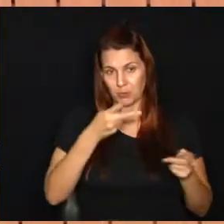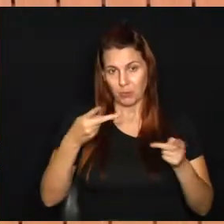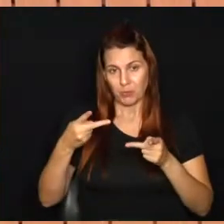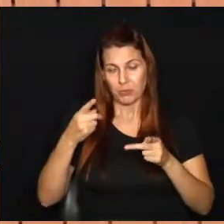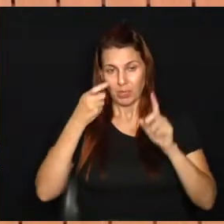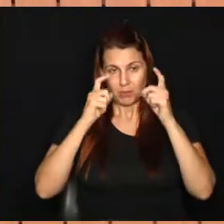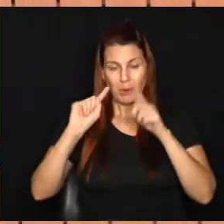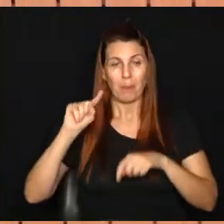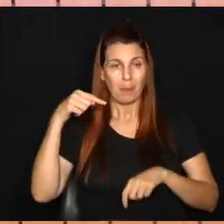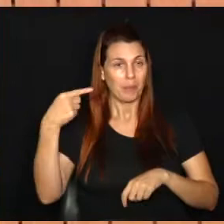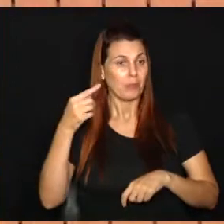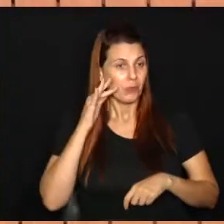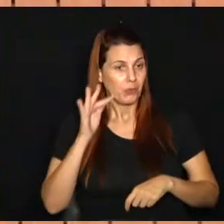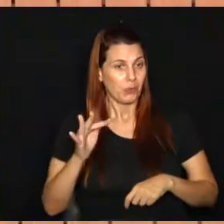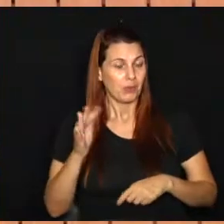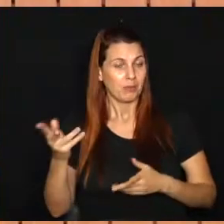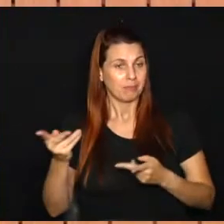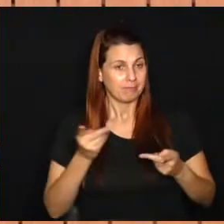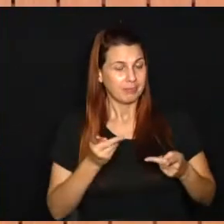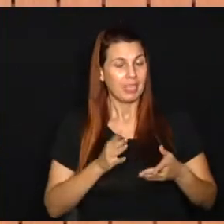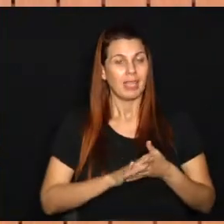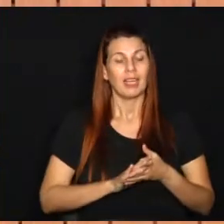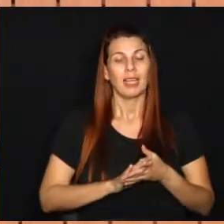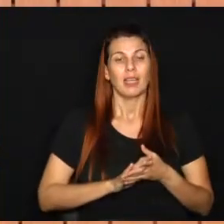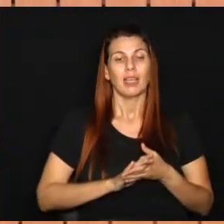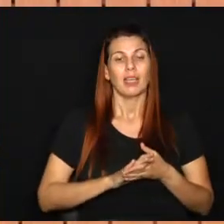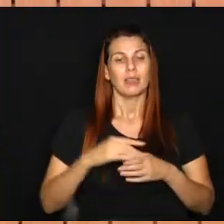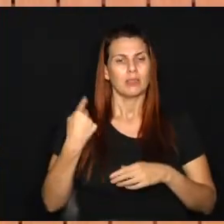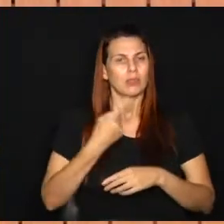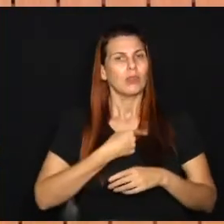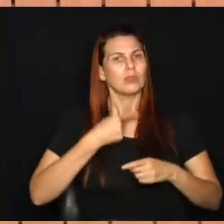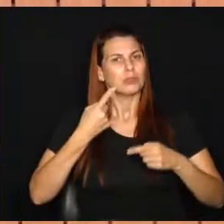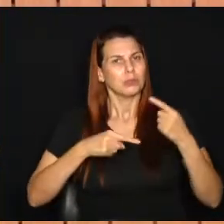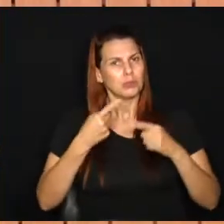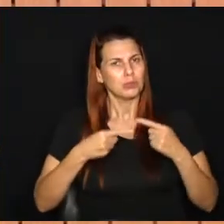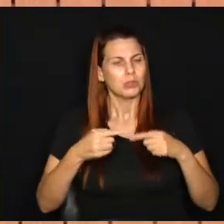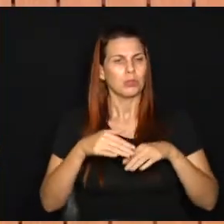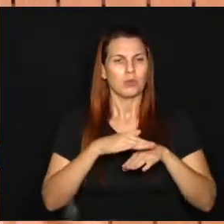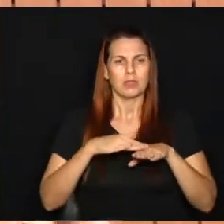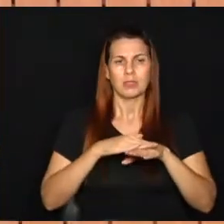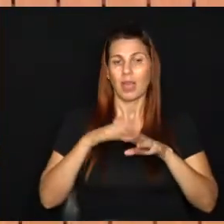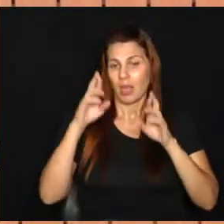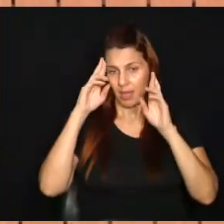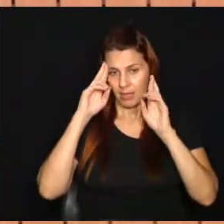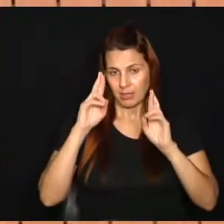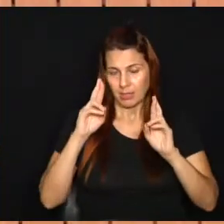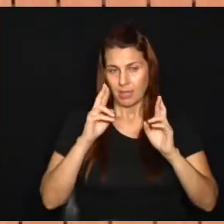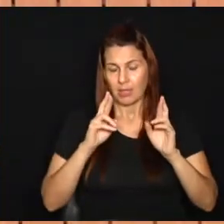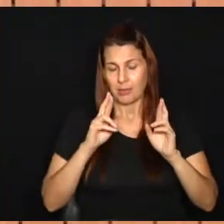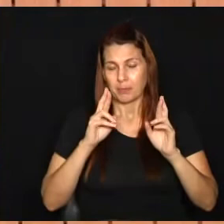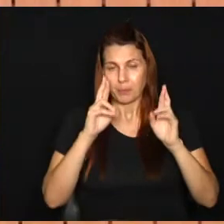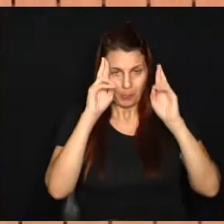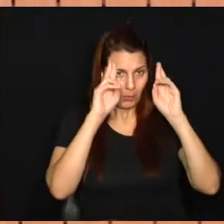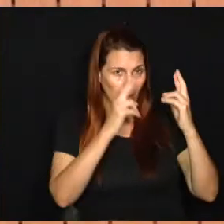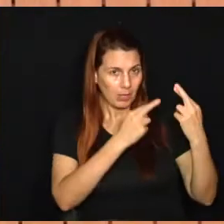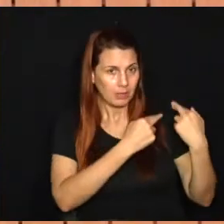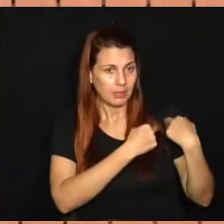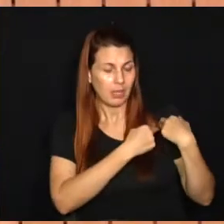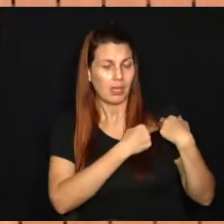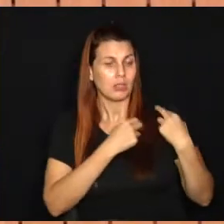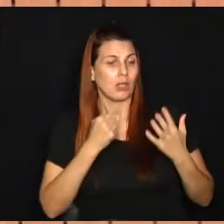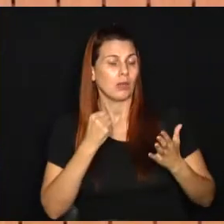o convite para a próxima reunião, a gente vai discutir o centro de responsabilização, é uma conquista para a cidade, é uma